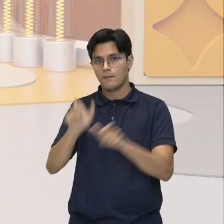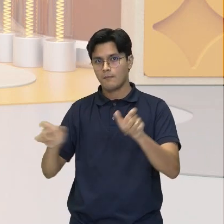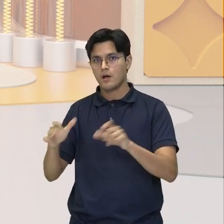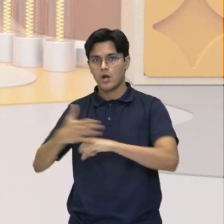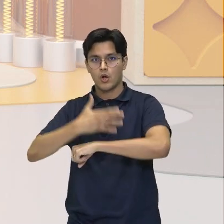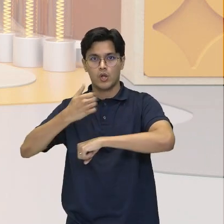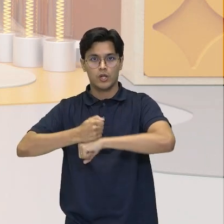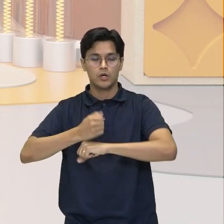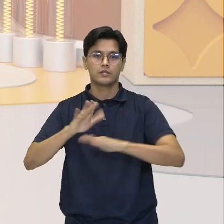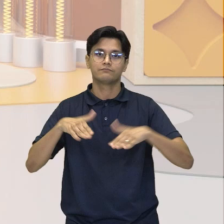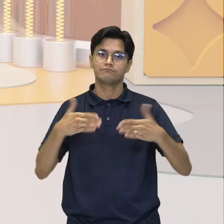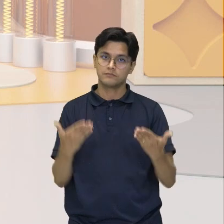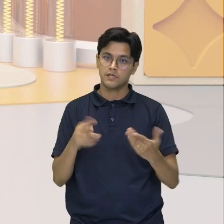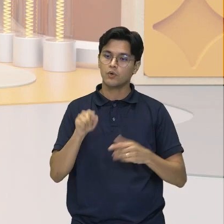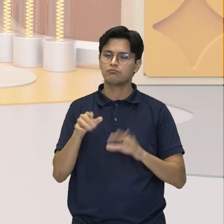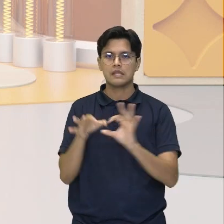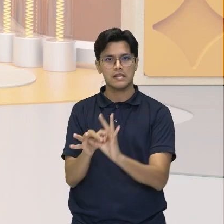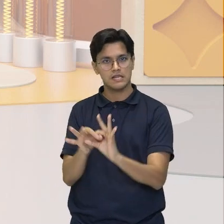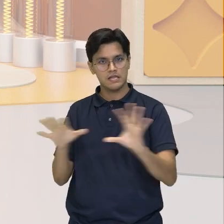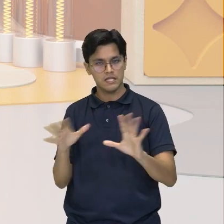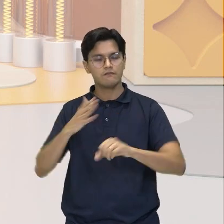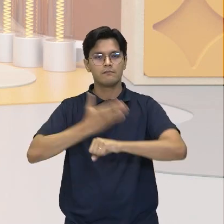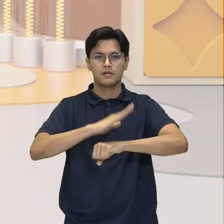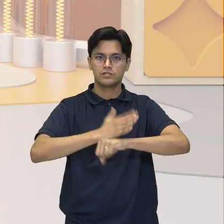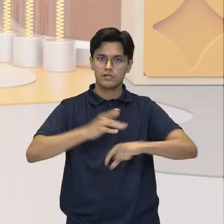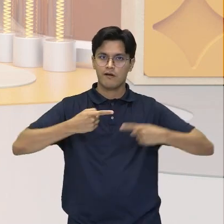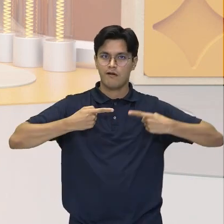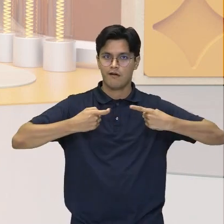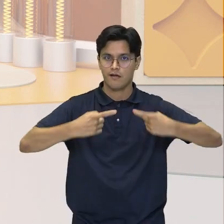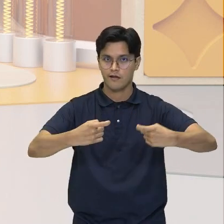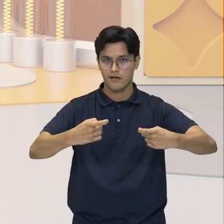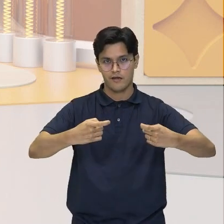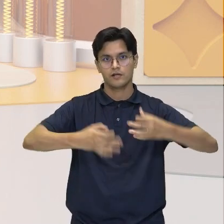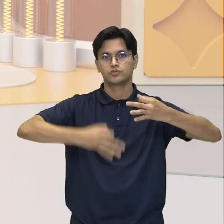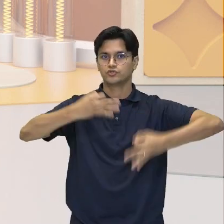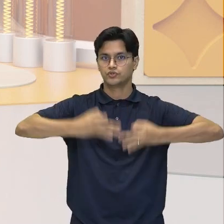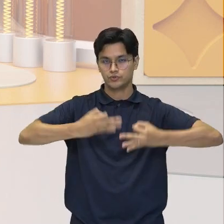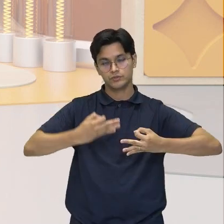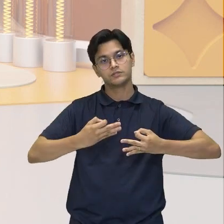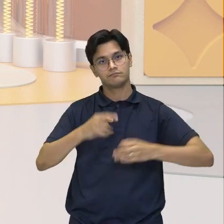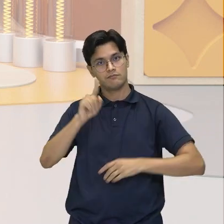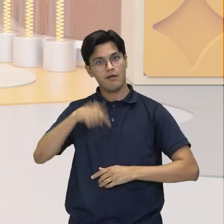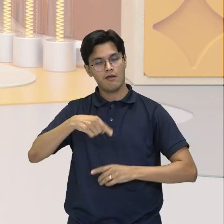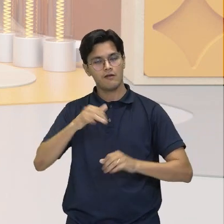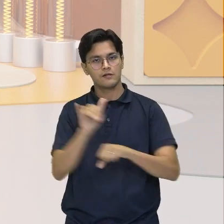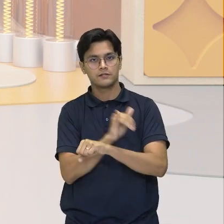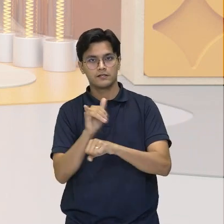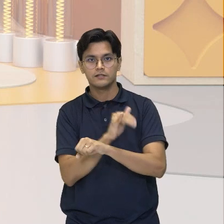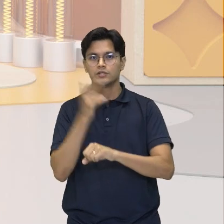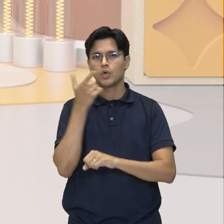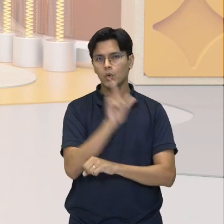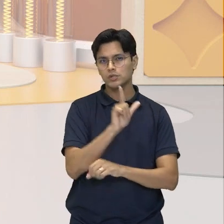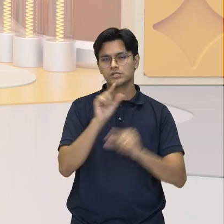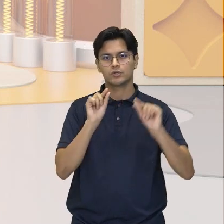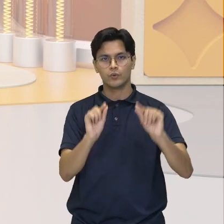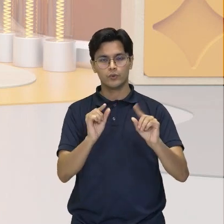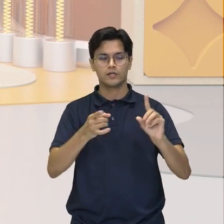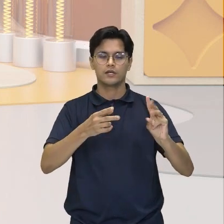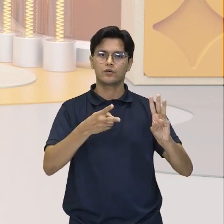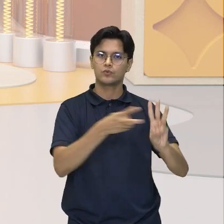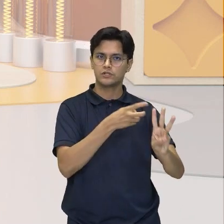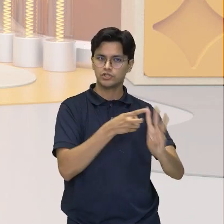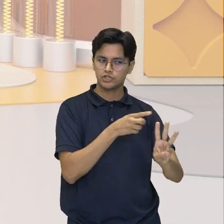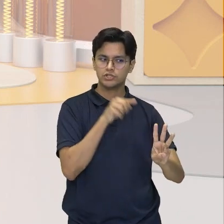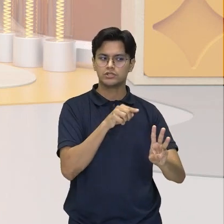guerras justas. Então, essas eram as formas de conseguir com que esses indígenas tornassem-se